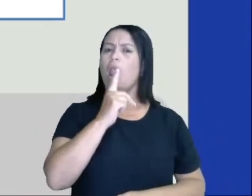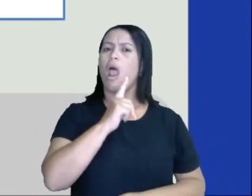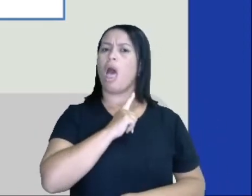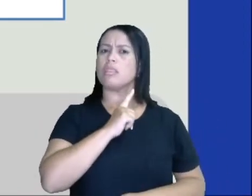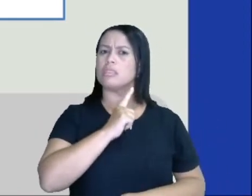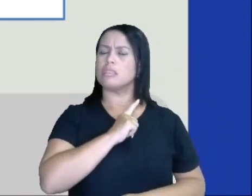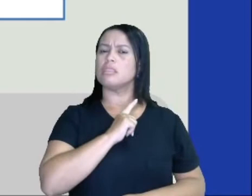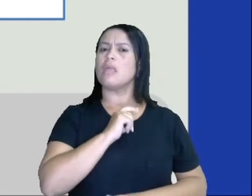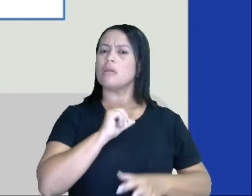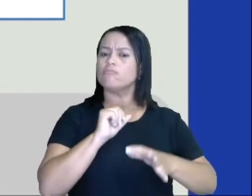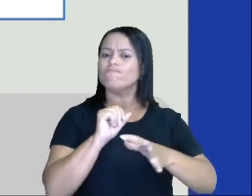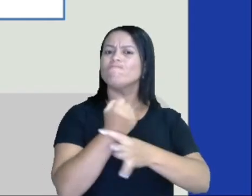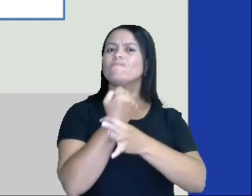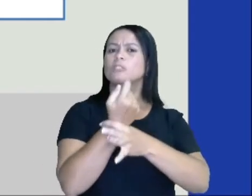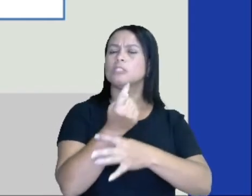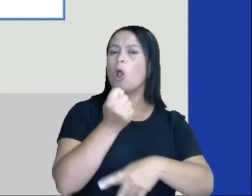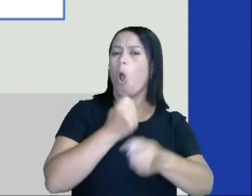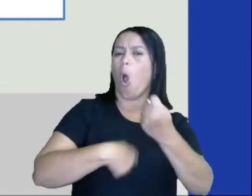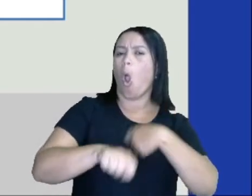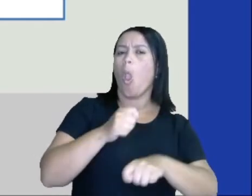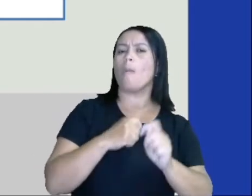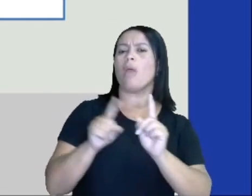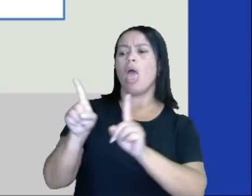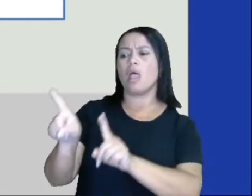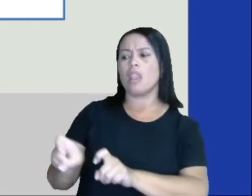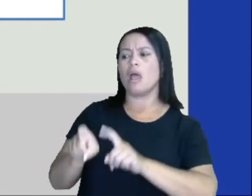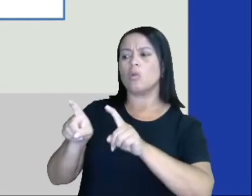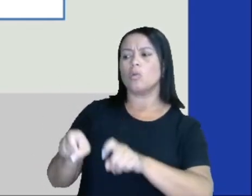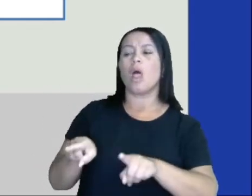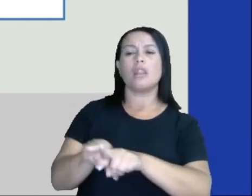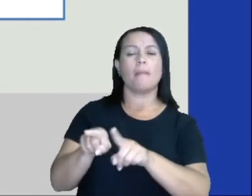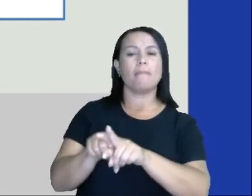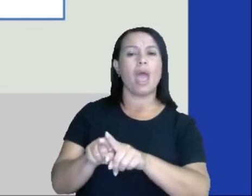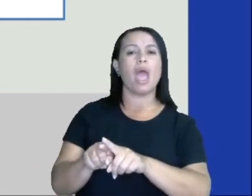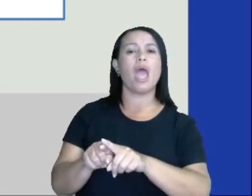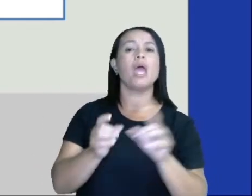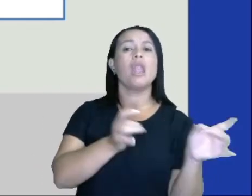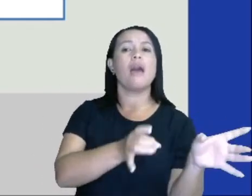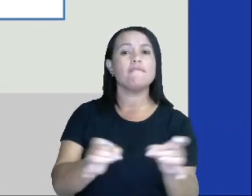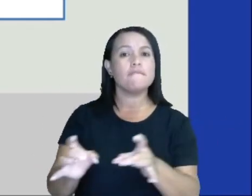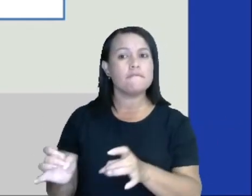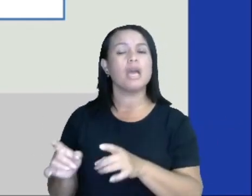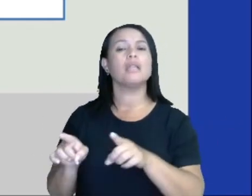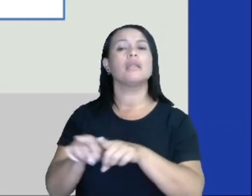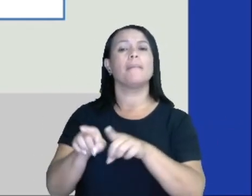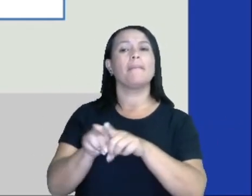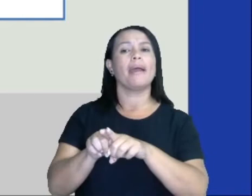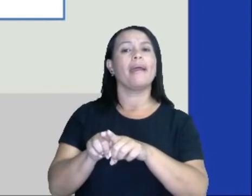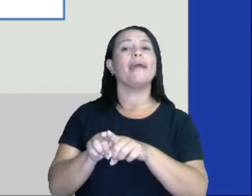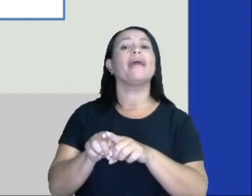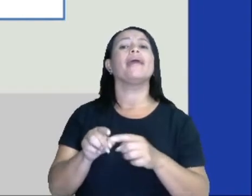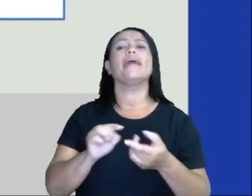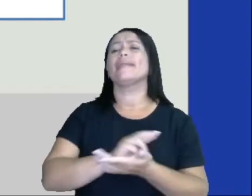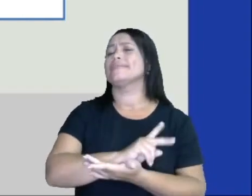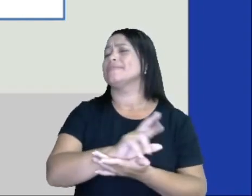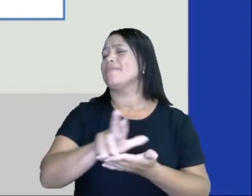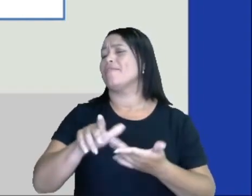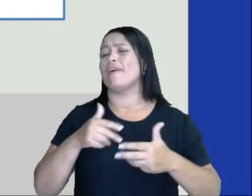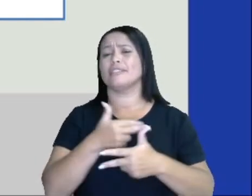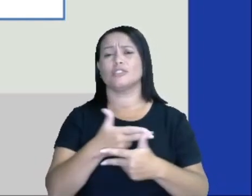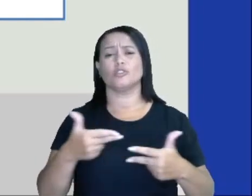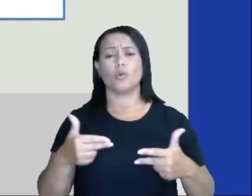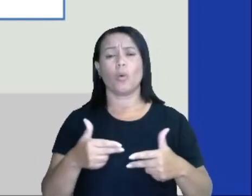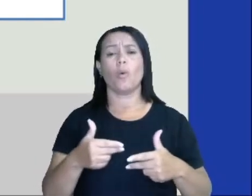sólida economia baseada na agricultura, na indústria, no comércio e na prestação de serviços.